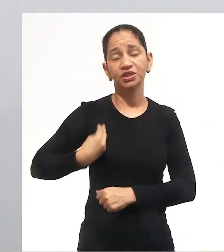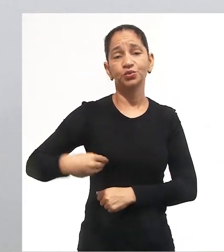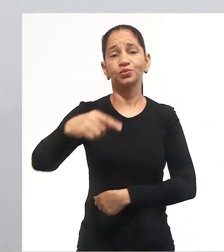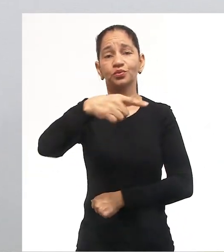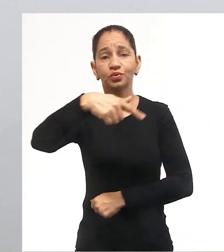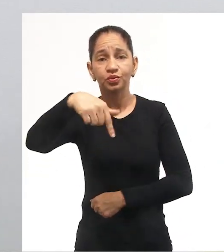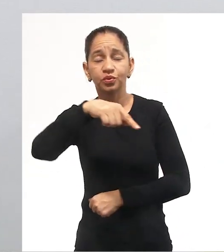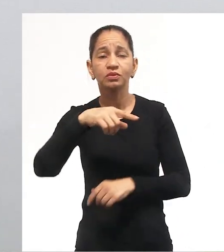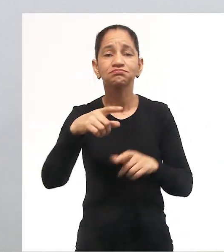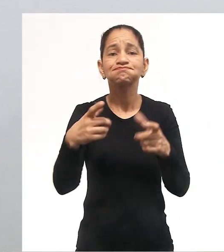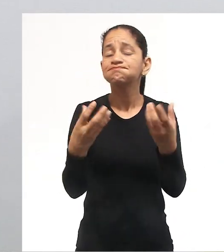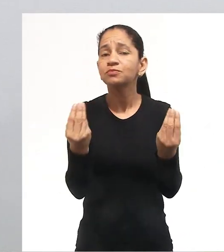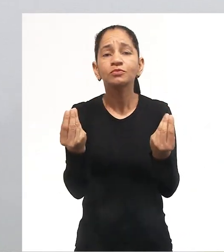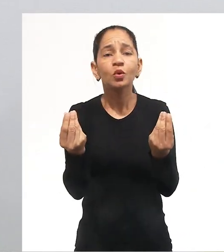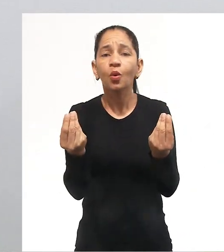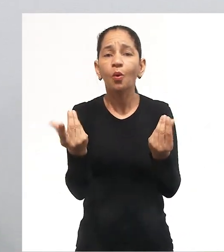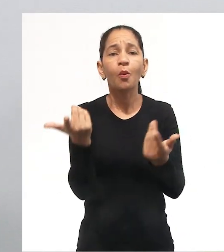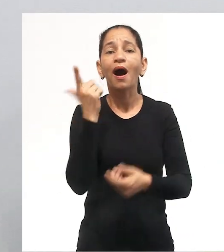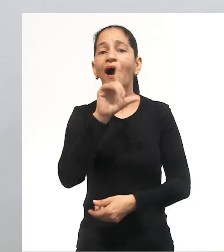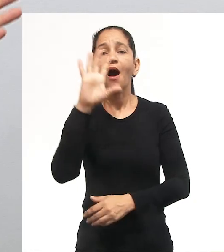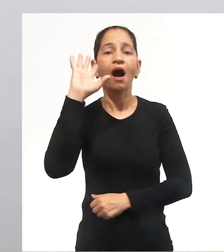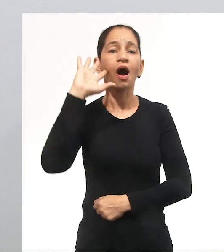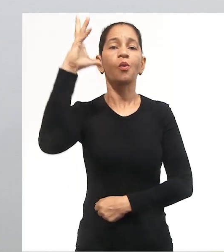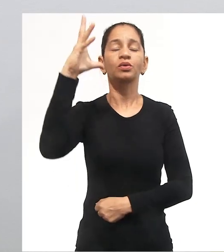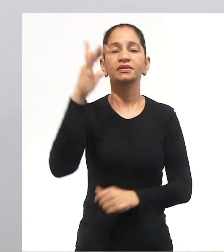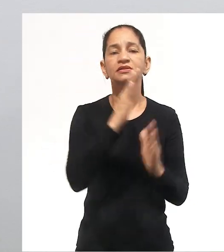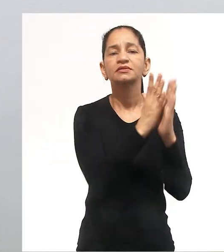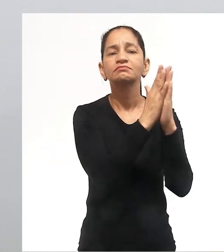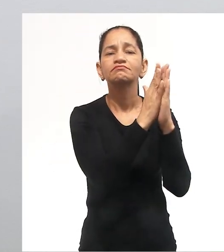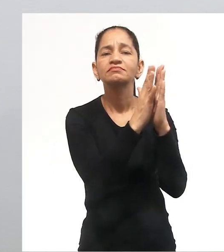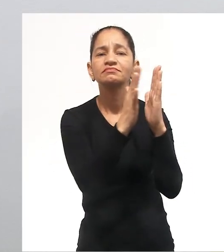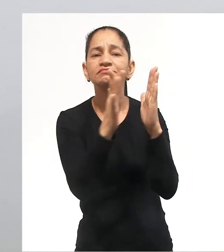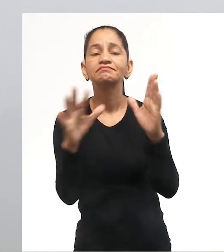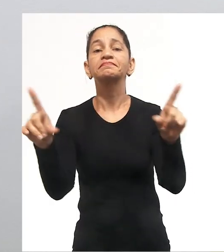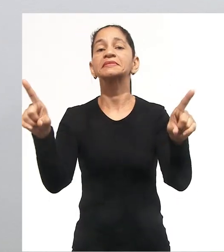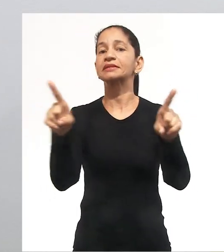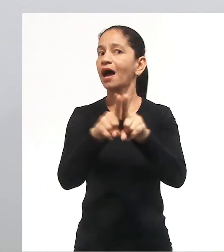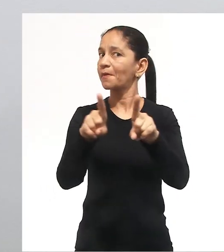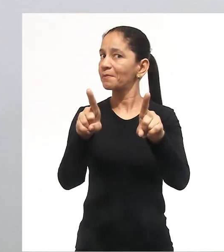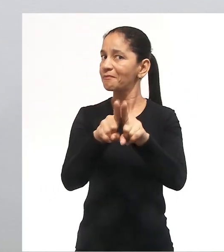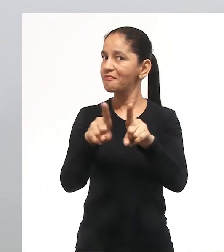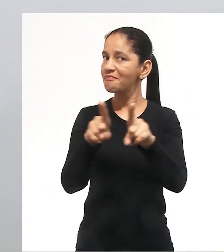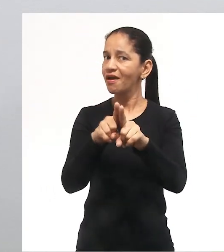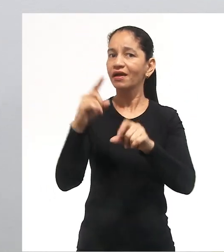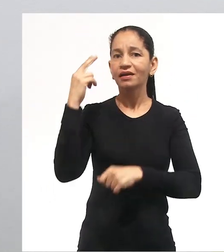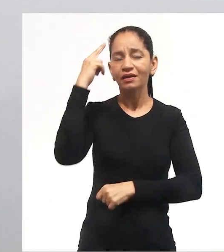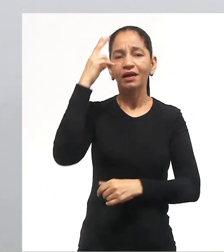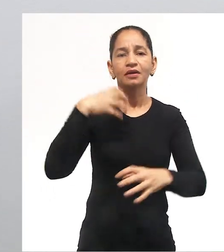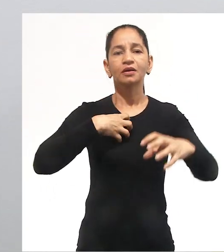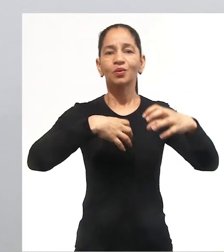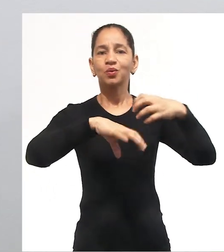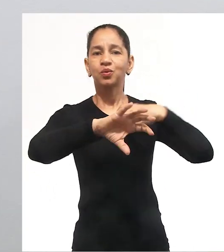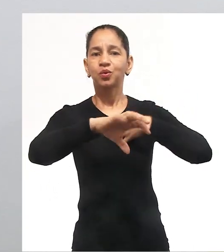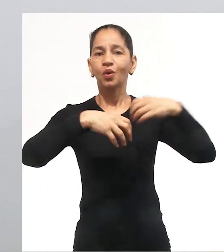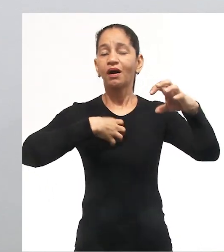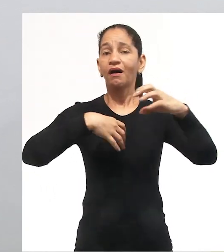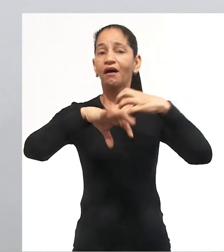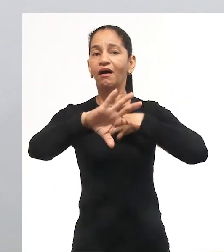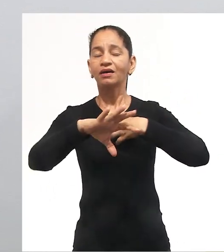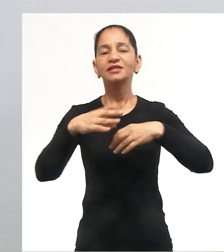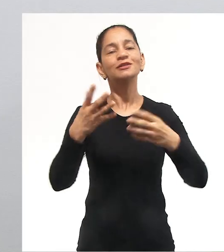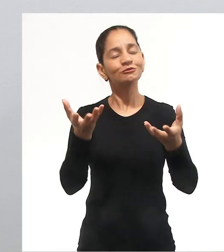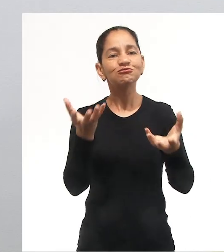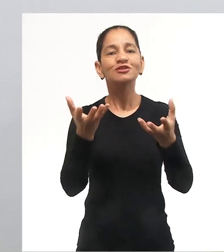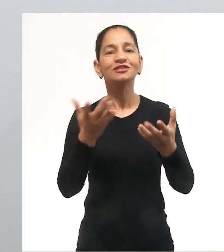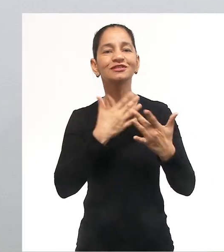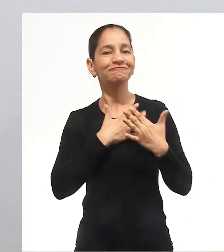dela naquele espaço. E aí, durante toda aquela jornada, a gente também acaba se imaginando naquele lugar e como a